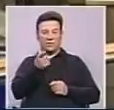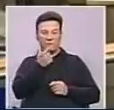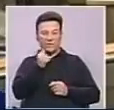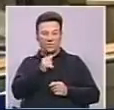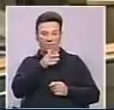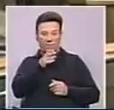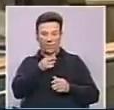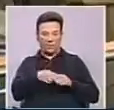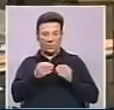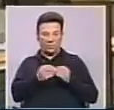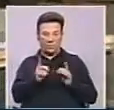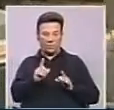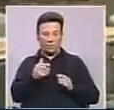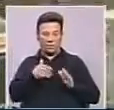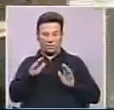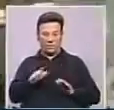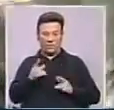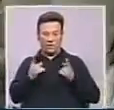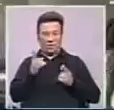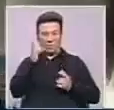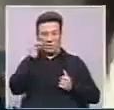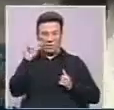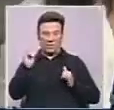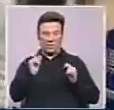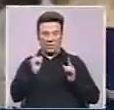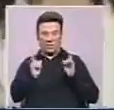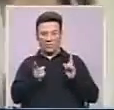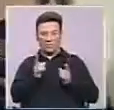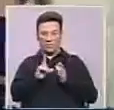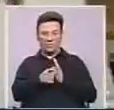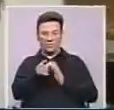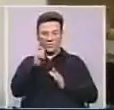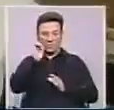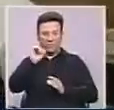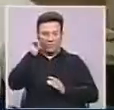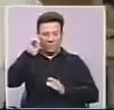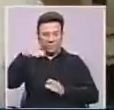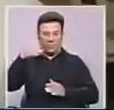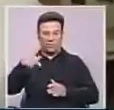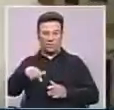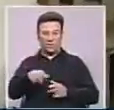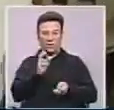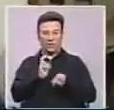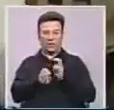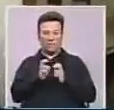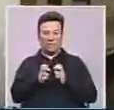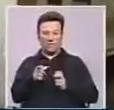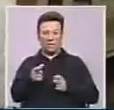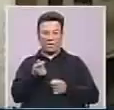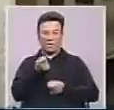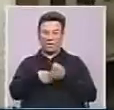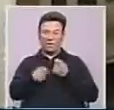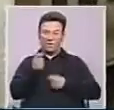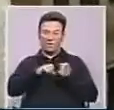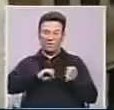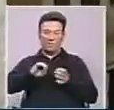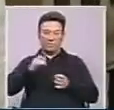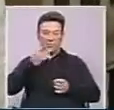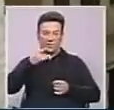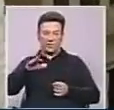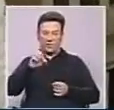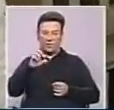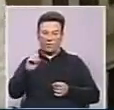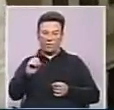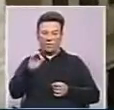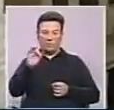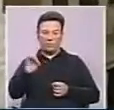então desvendar tudo, mas ficamos com alguma ideia dos projetos para o futuro. Desta fábrica que exporta 80%